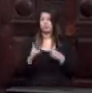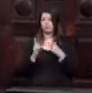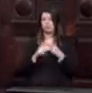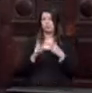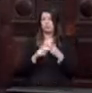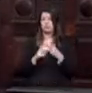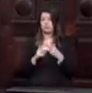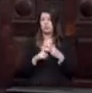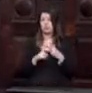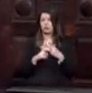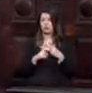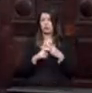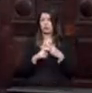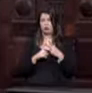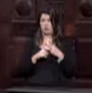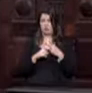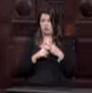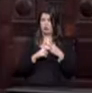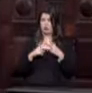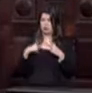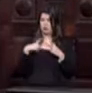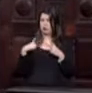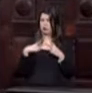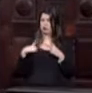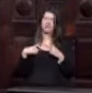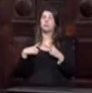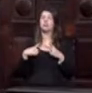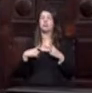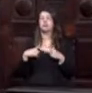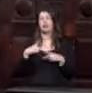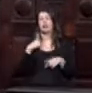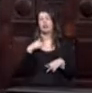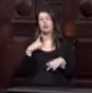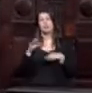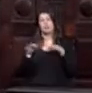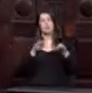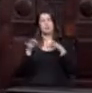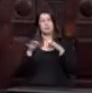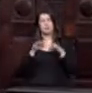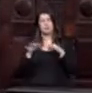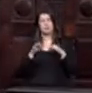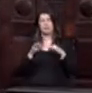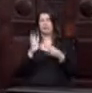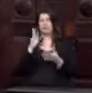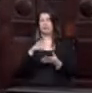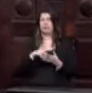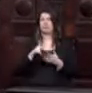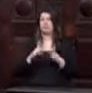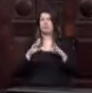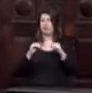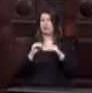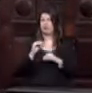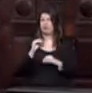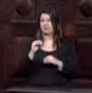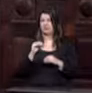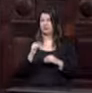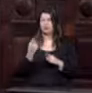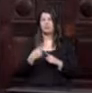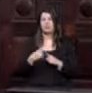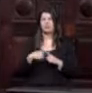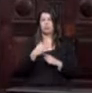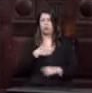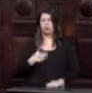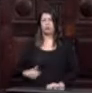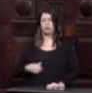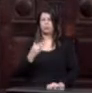senhor presidente, nós temos, na apreciação desse projeto, uma verdadeira intervenção branca. O governo federal, que